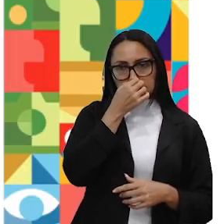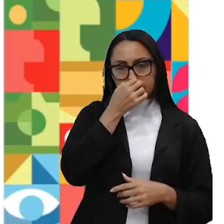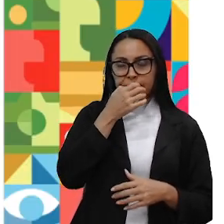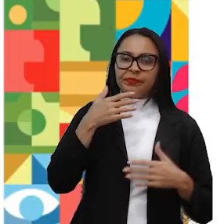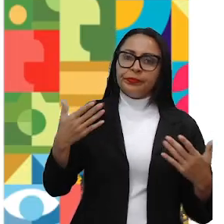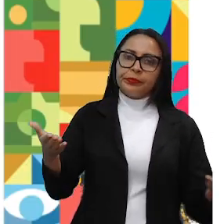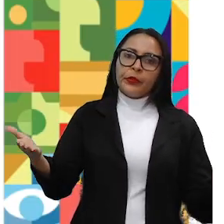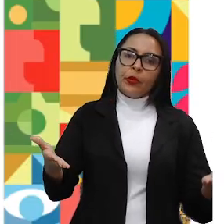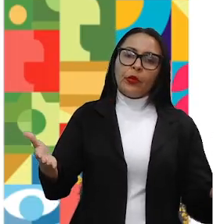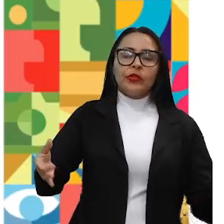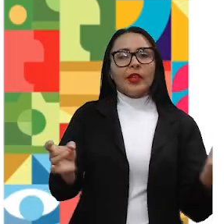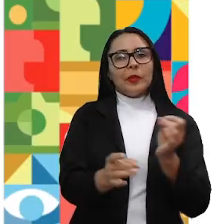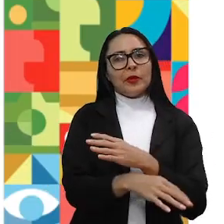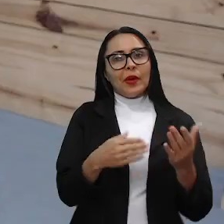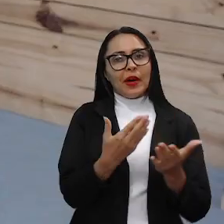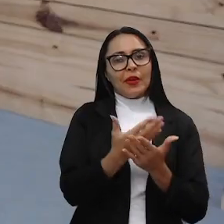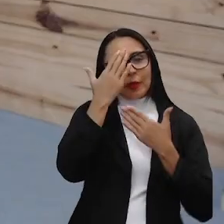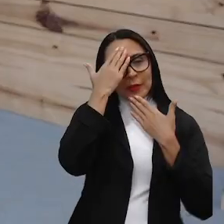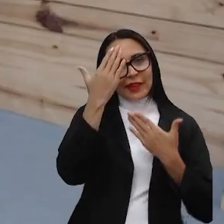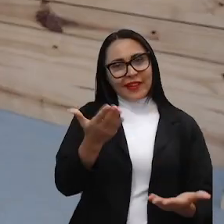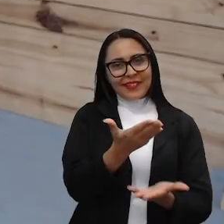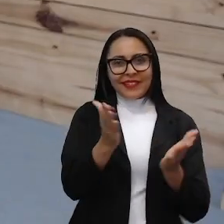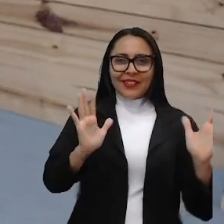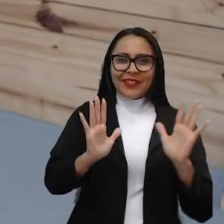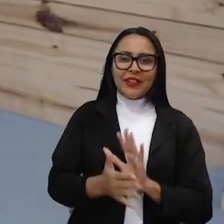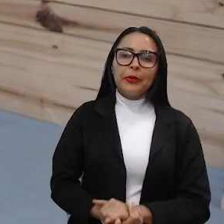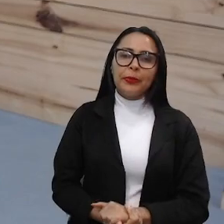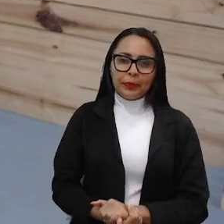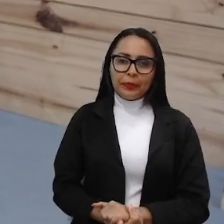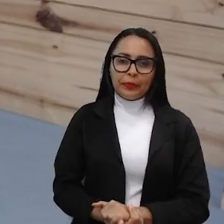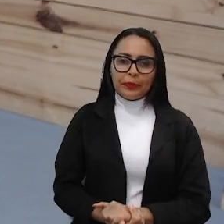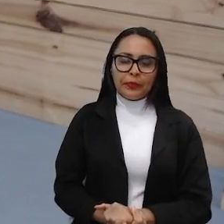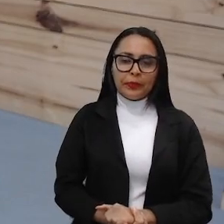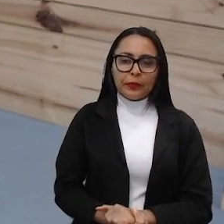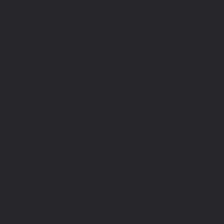Hoje ficamos por aqui. Obrigado e até a próxima.